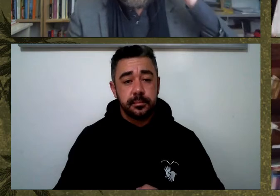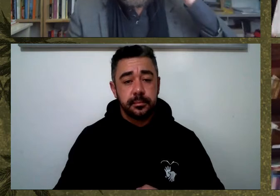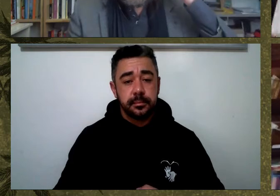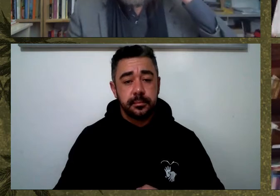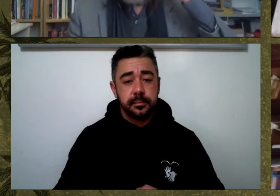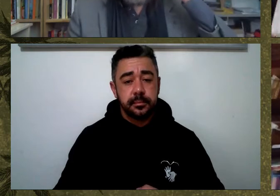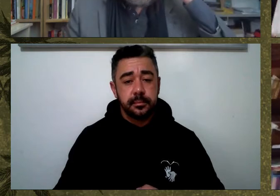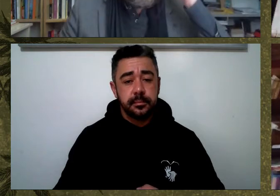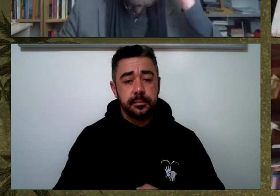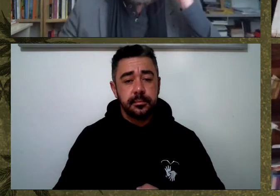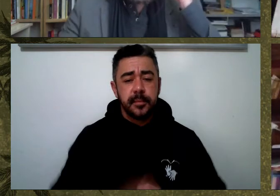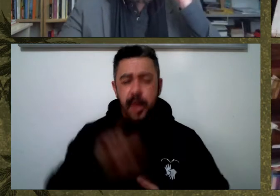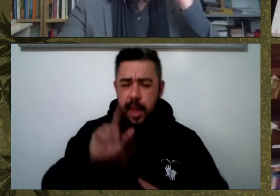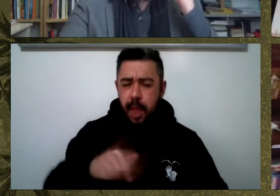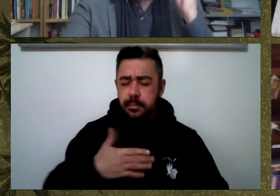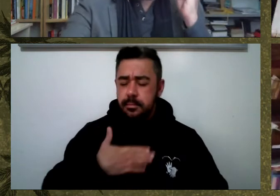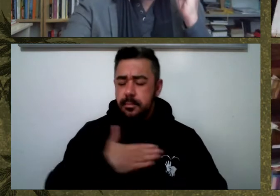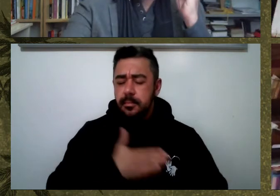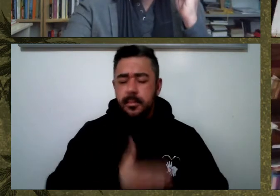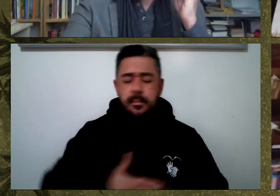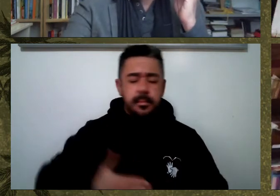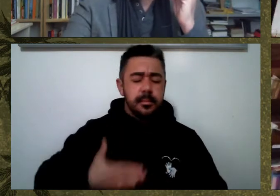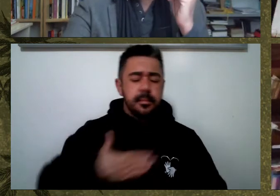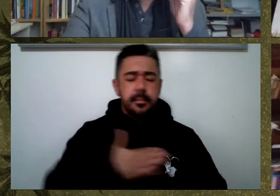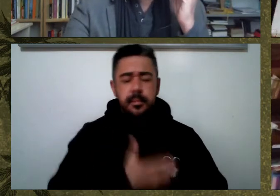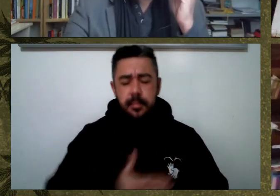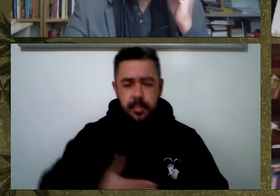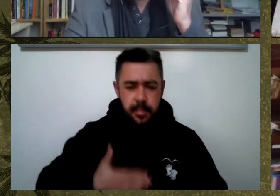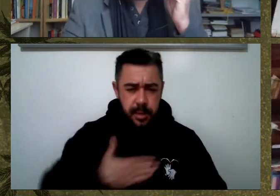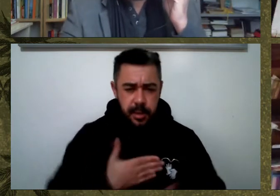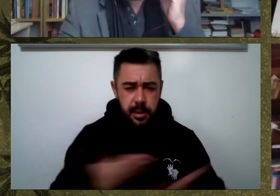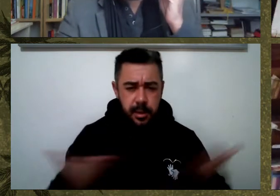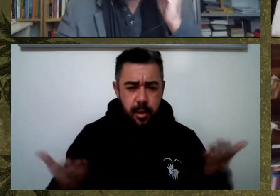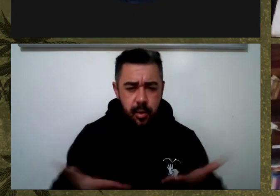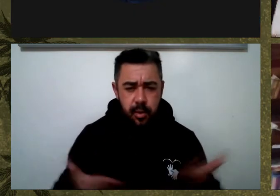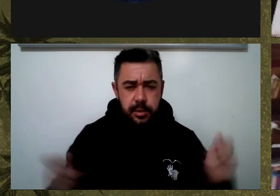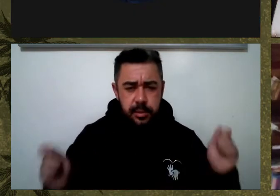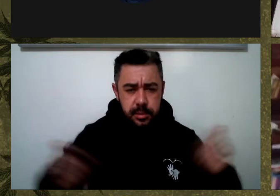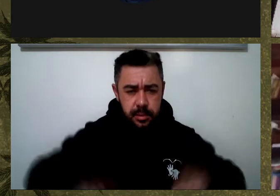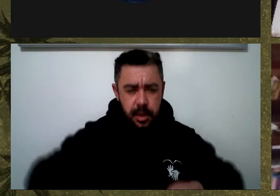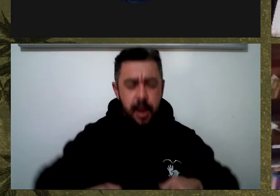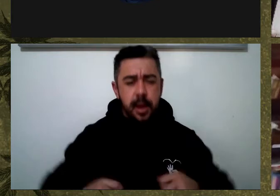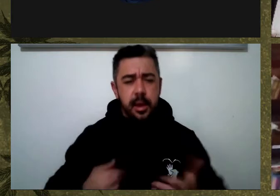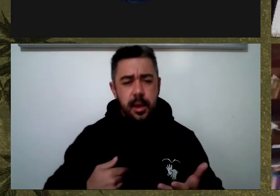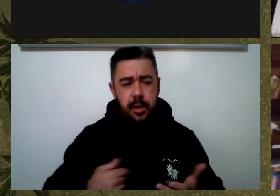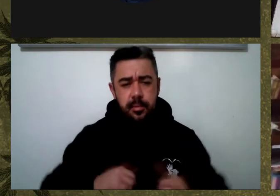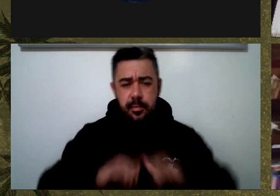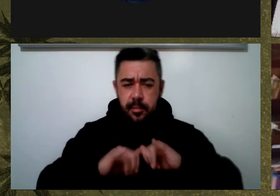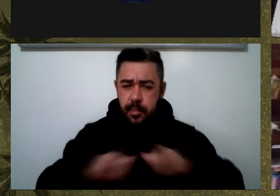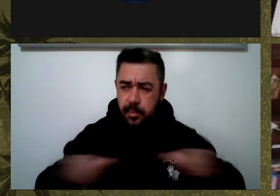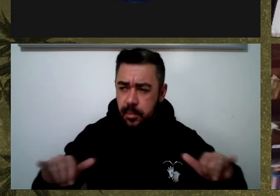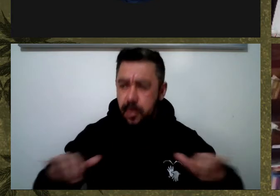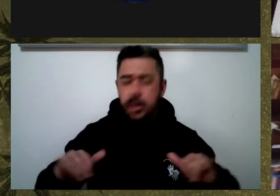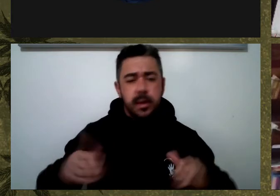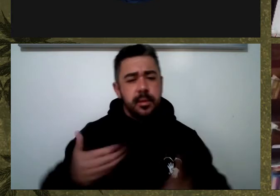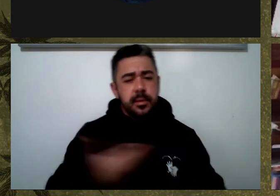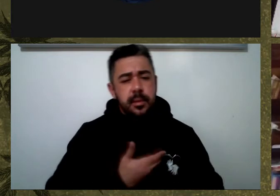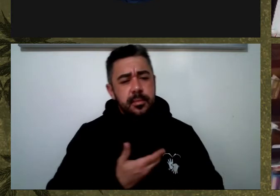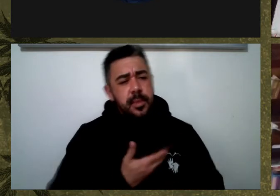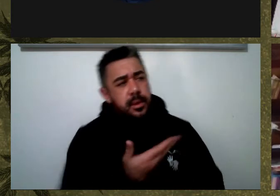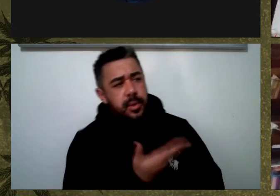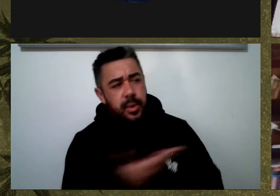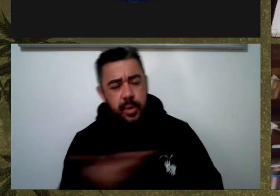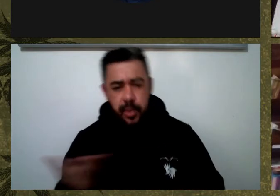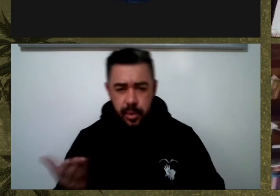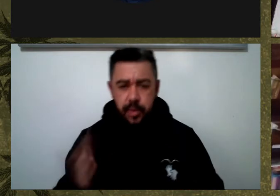un placer enorme que usted me haya dado la posibilidad de saludar a un colega, a un amigo y a